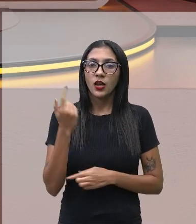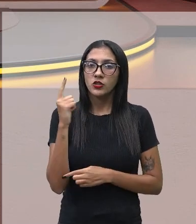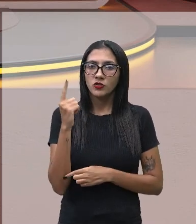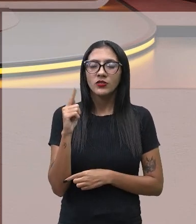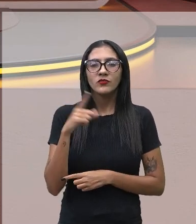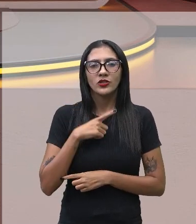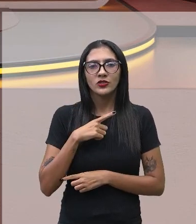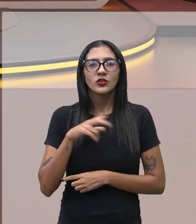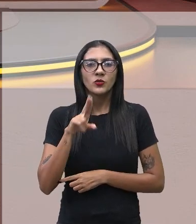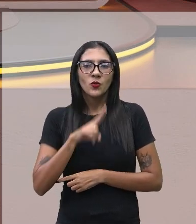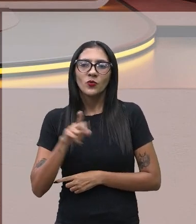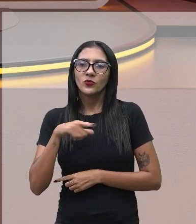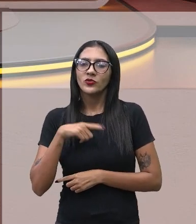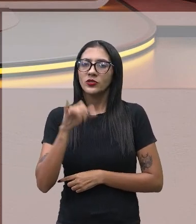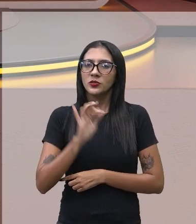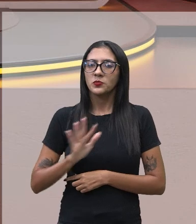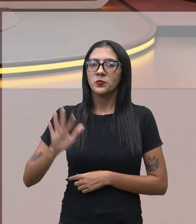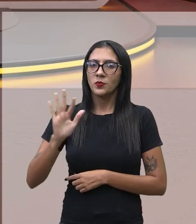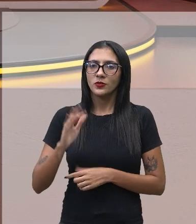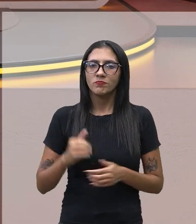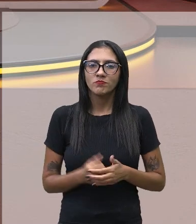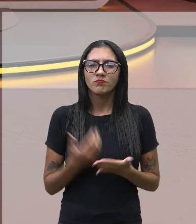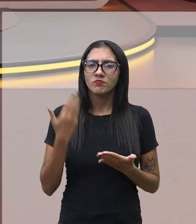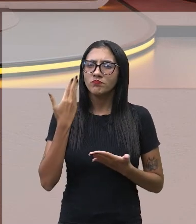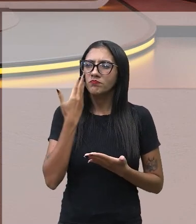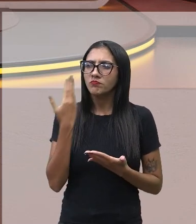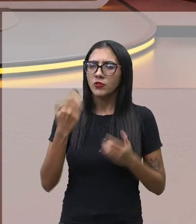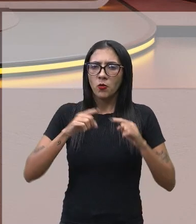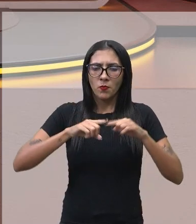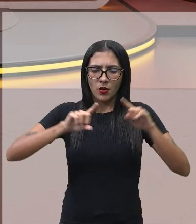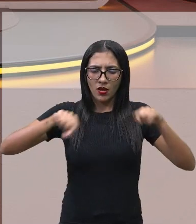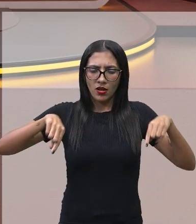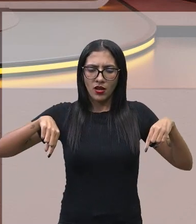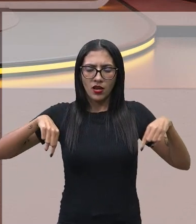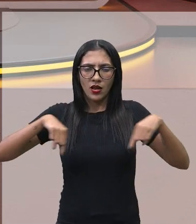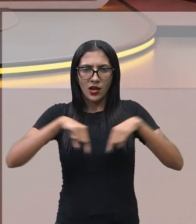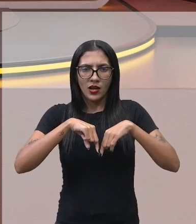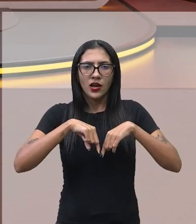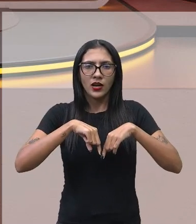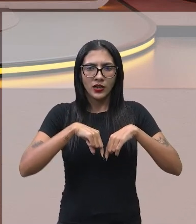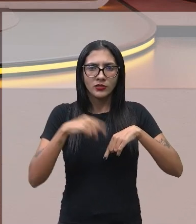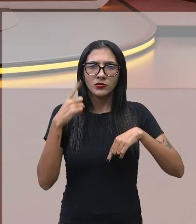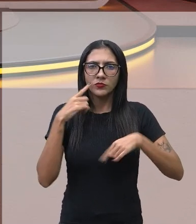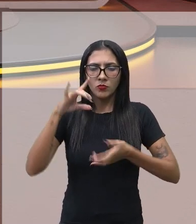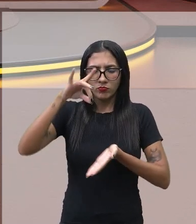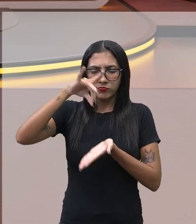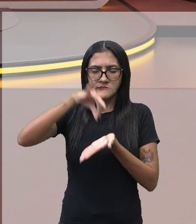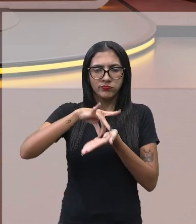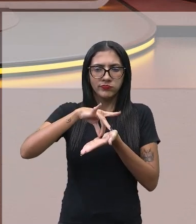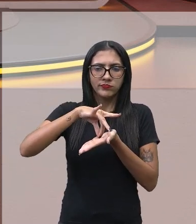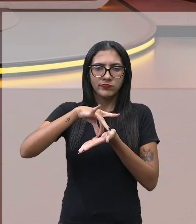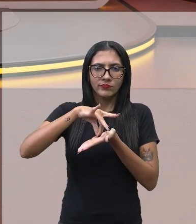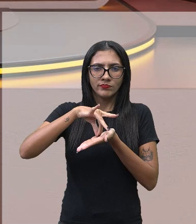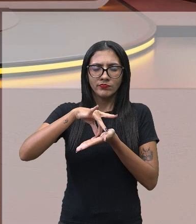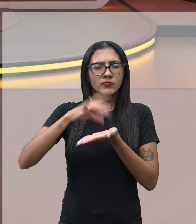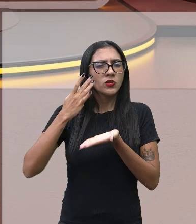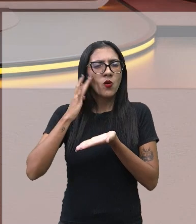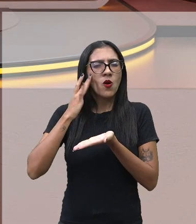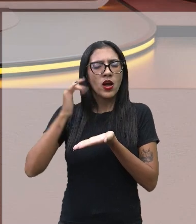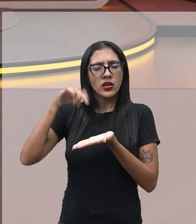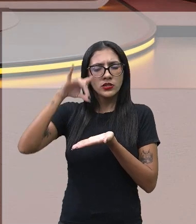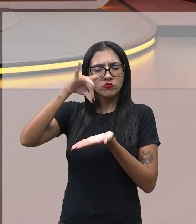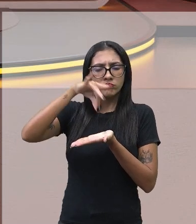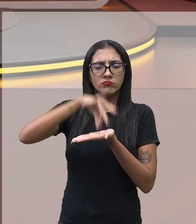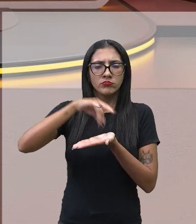muito da imagética. Então nós temos ali uma área que foi delimitada, ela está sinalizada e muito provavelmente